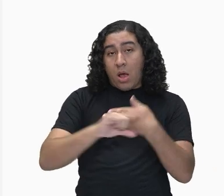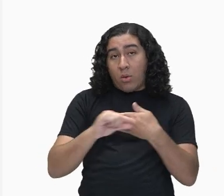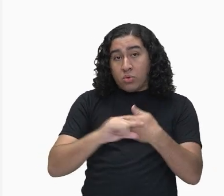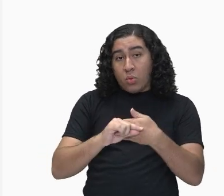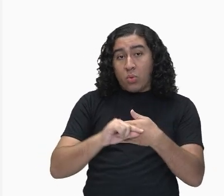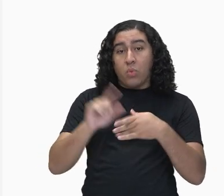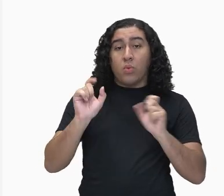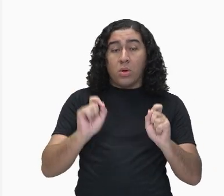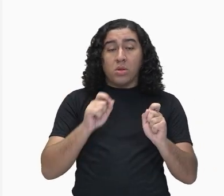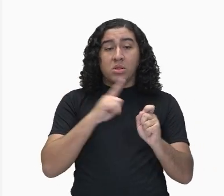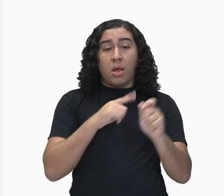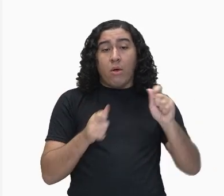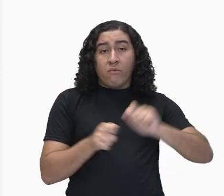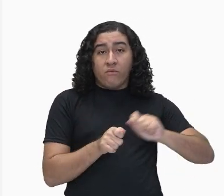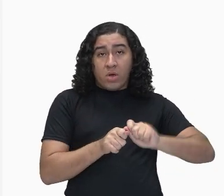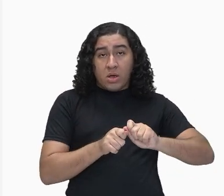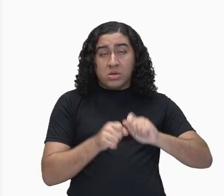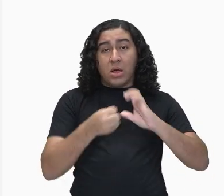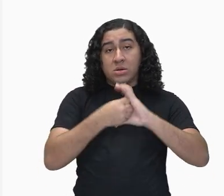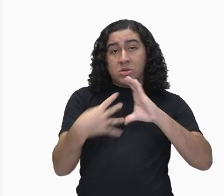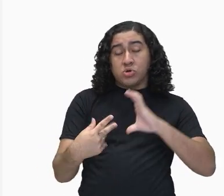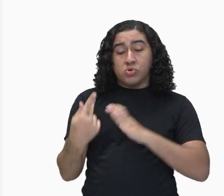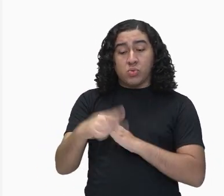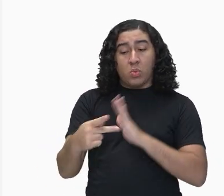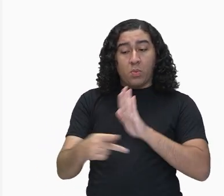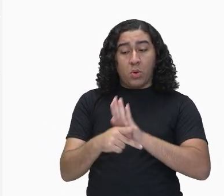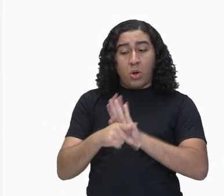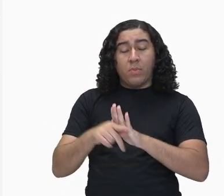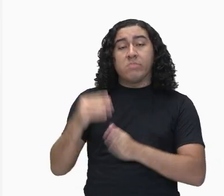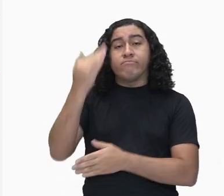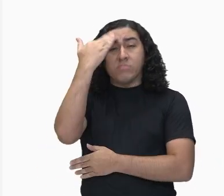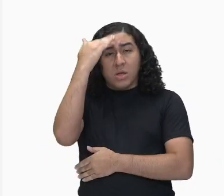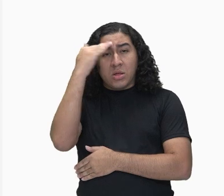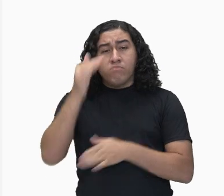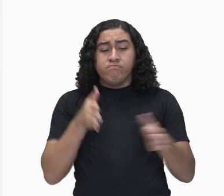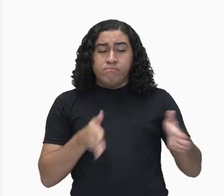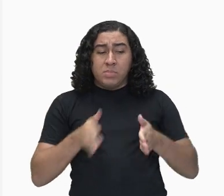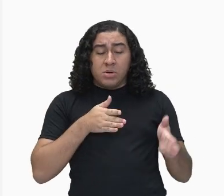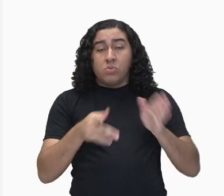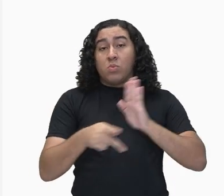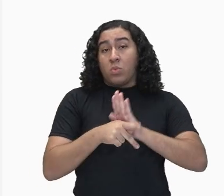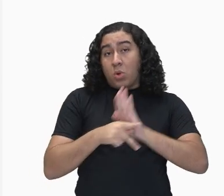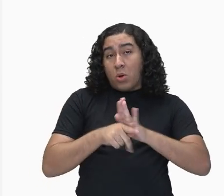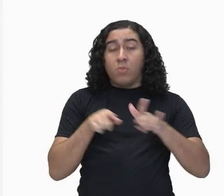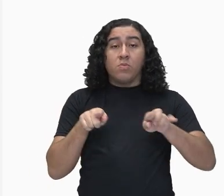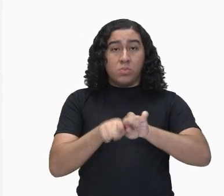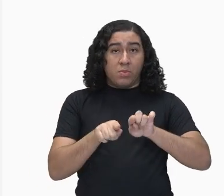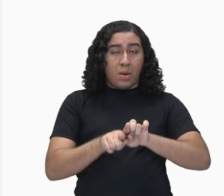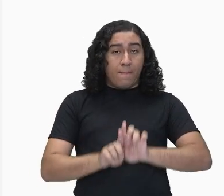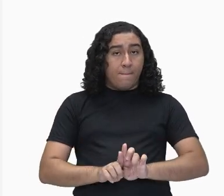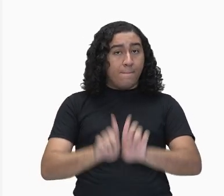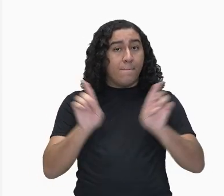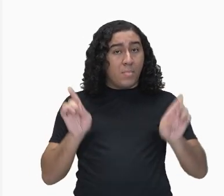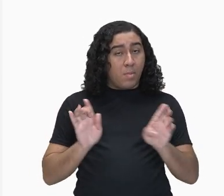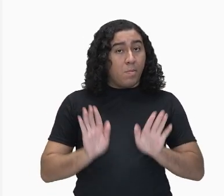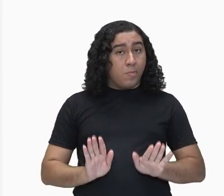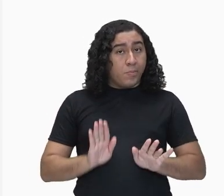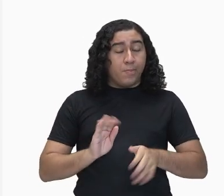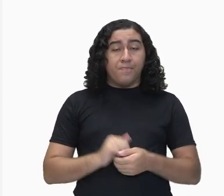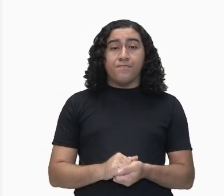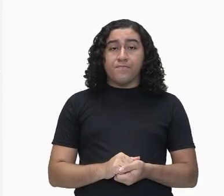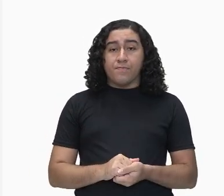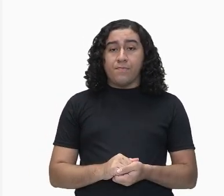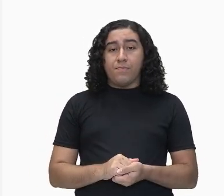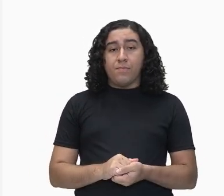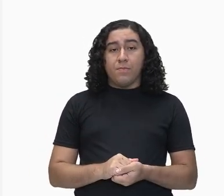seu estilo individual. Eles são de determinada época, mas também